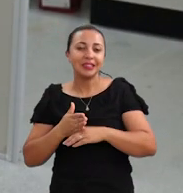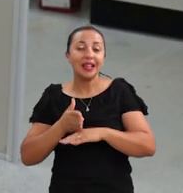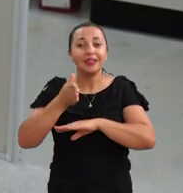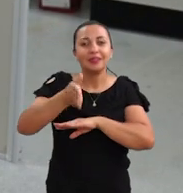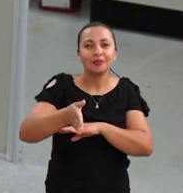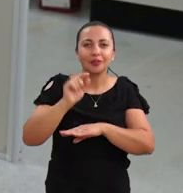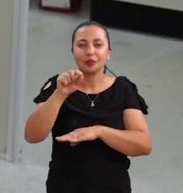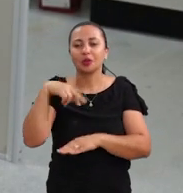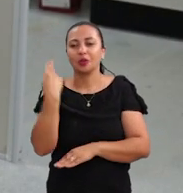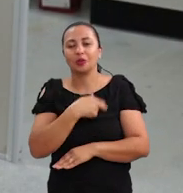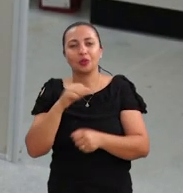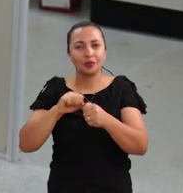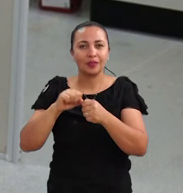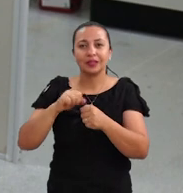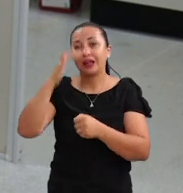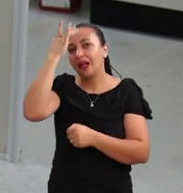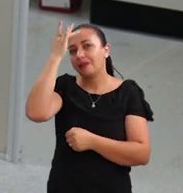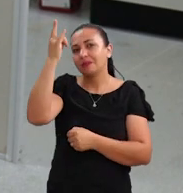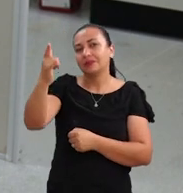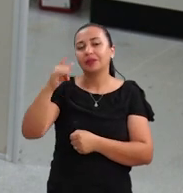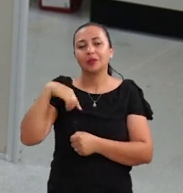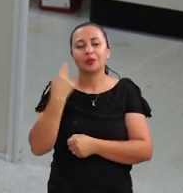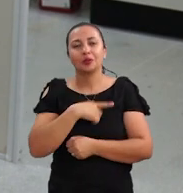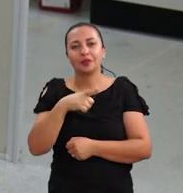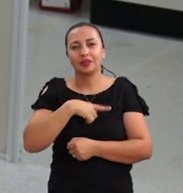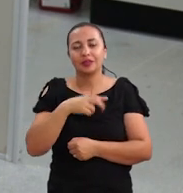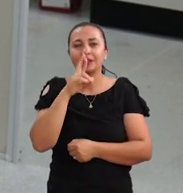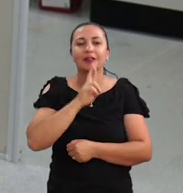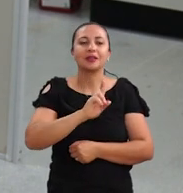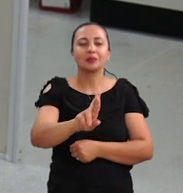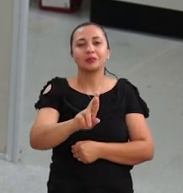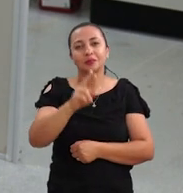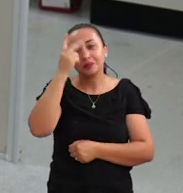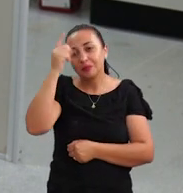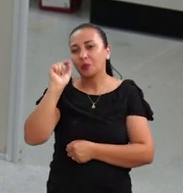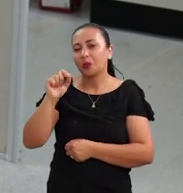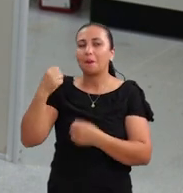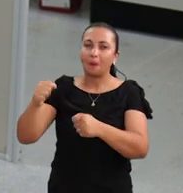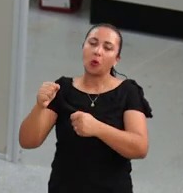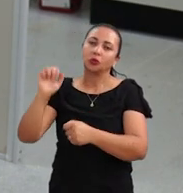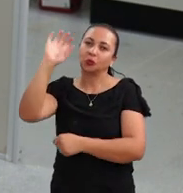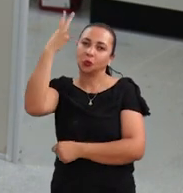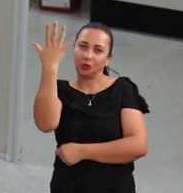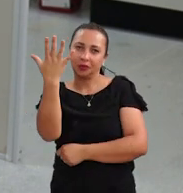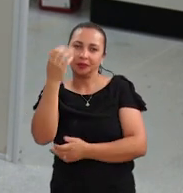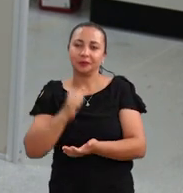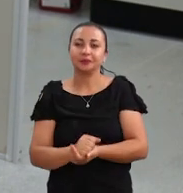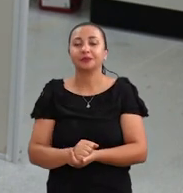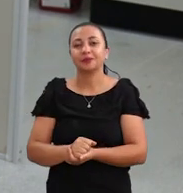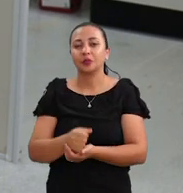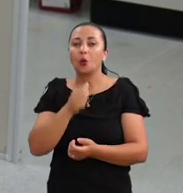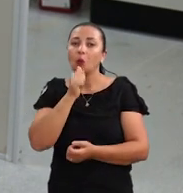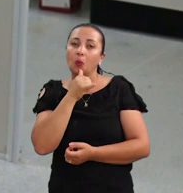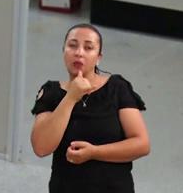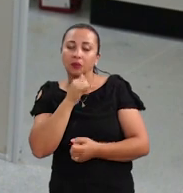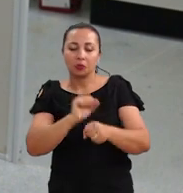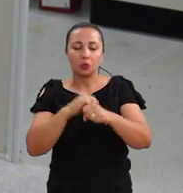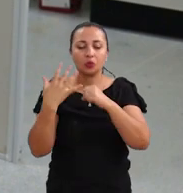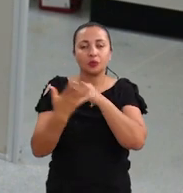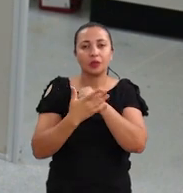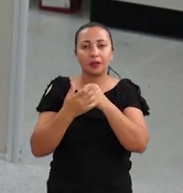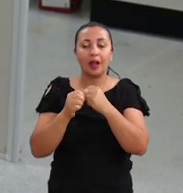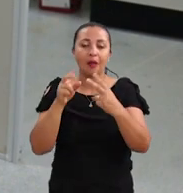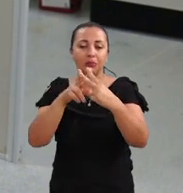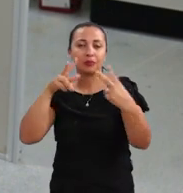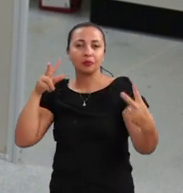gente faz aqui, que amanhã a gente vai ter respostas para o que pode vir, né? Então, um exemplo do coronavírus, as plataformas